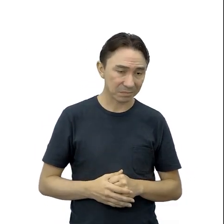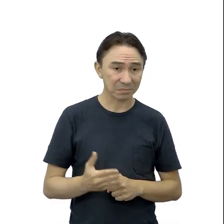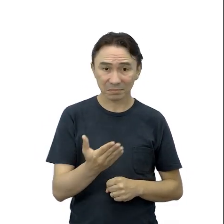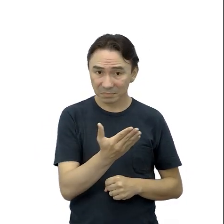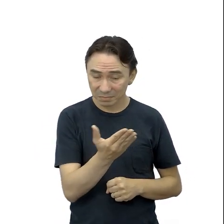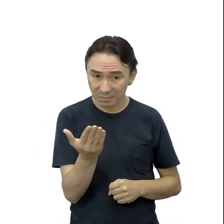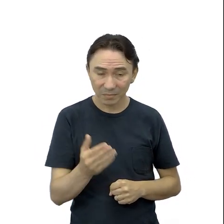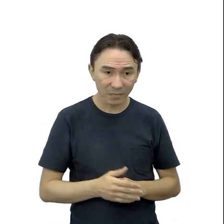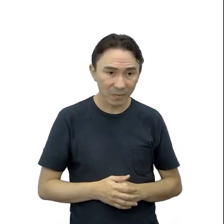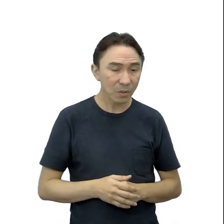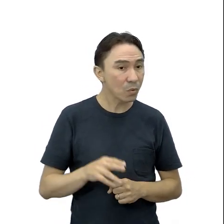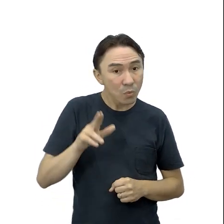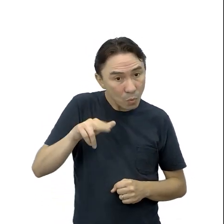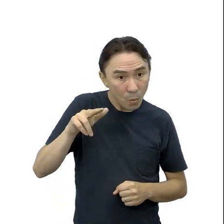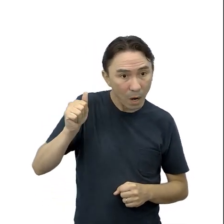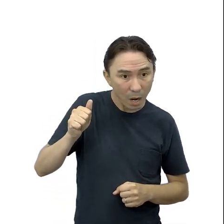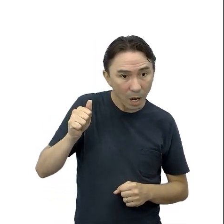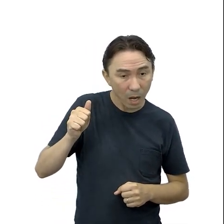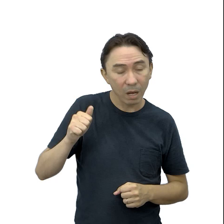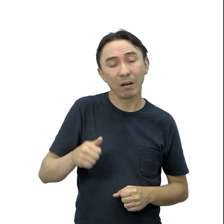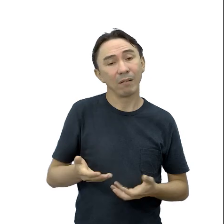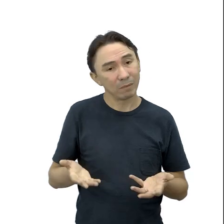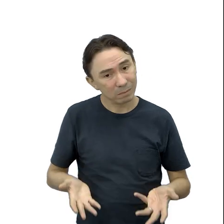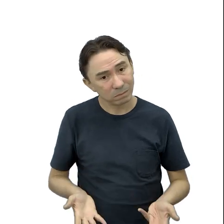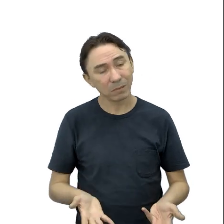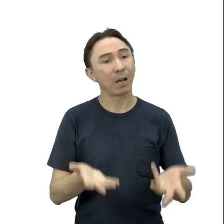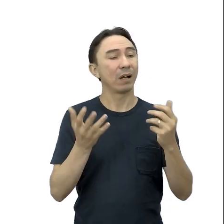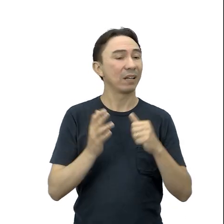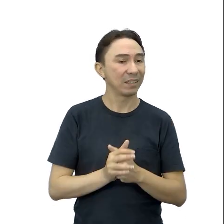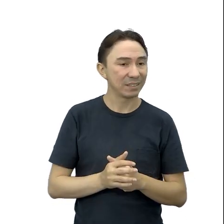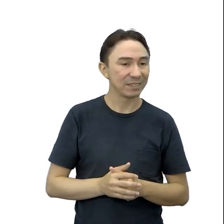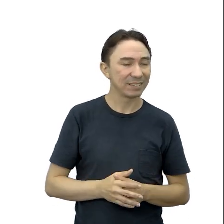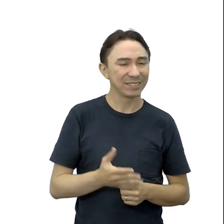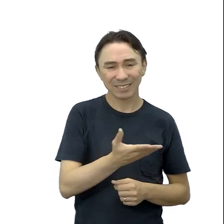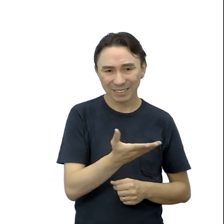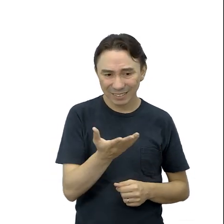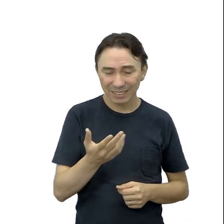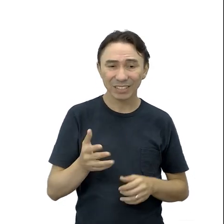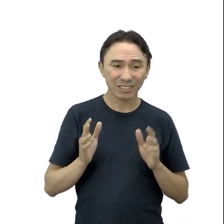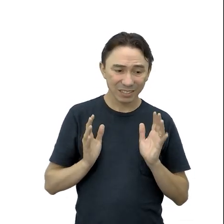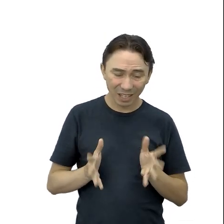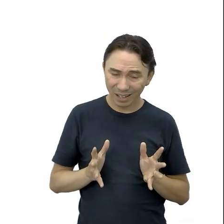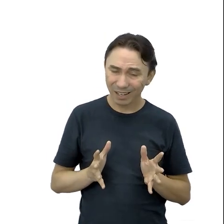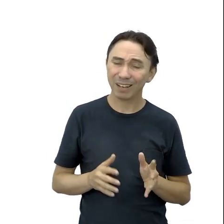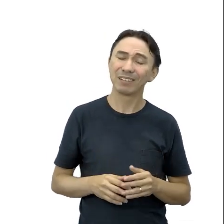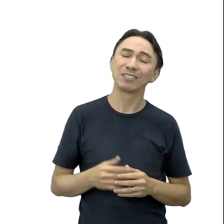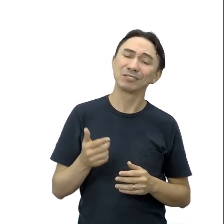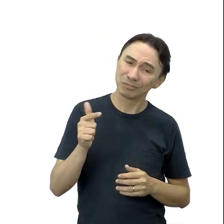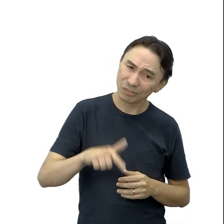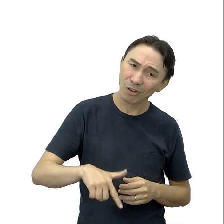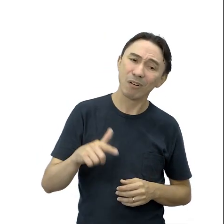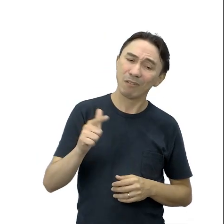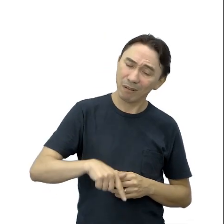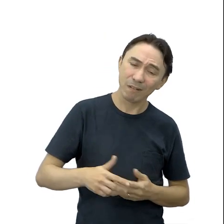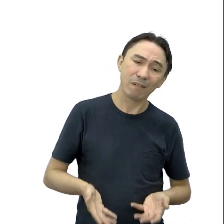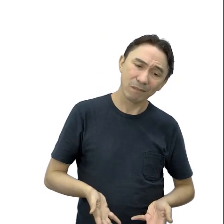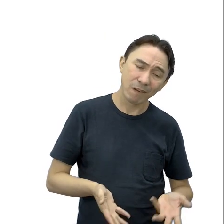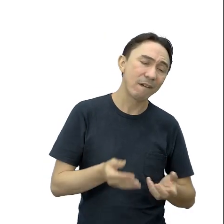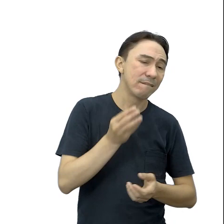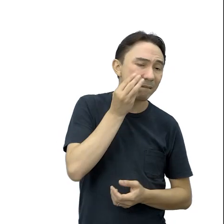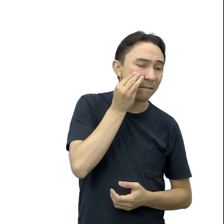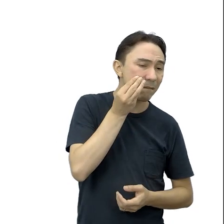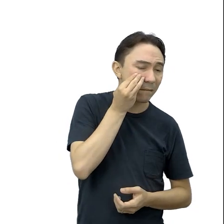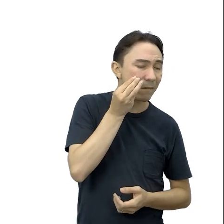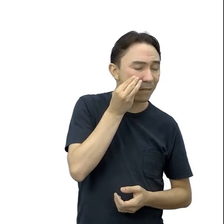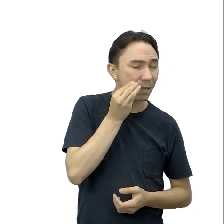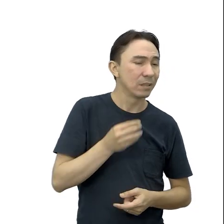nunca visitou, fazer uma visita, e quem já visitou, revisite, né? Para que a gente possa olhar para